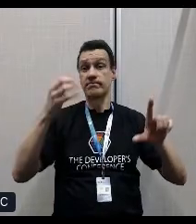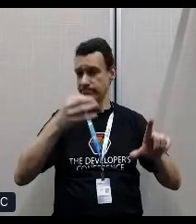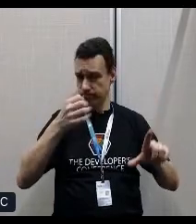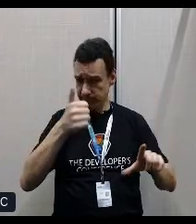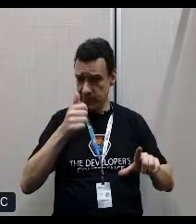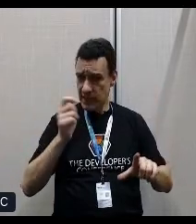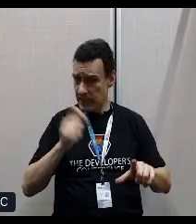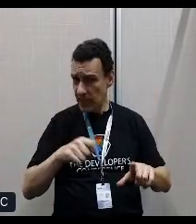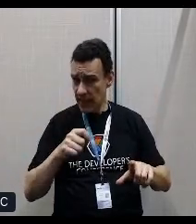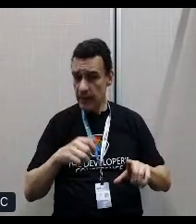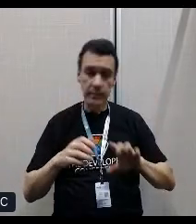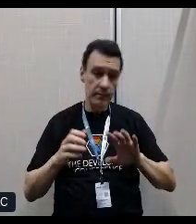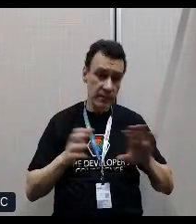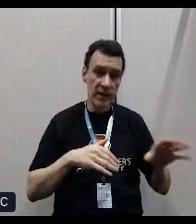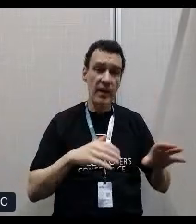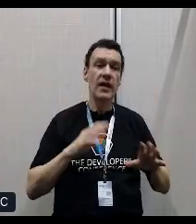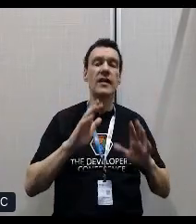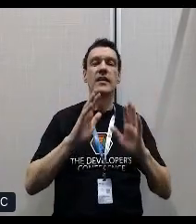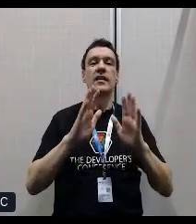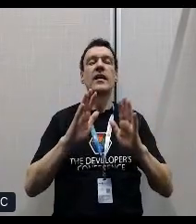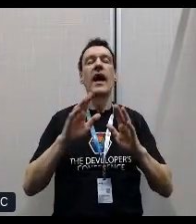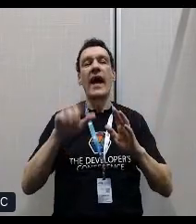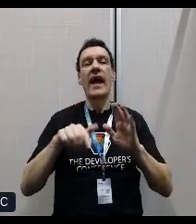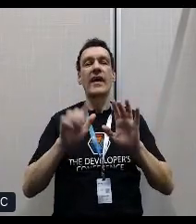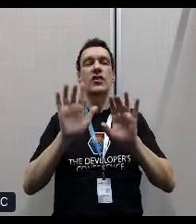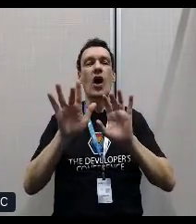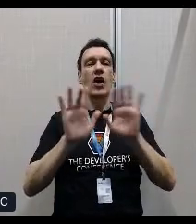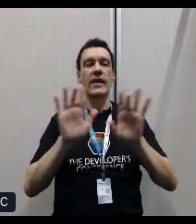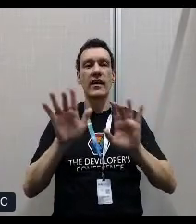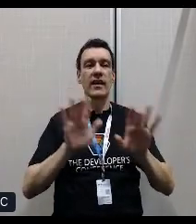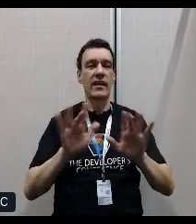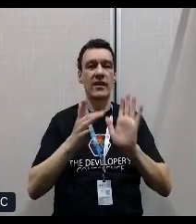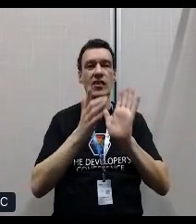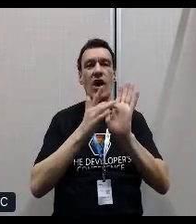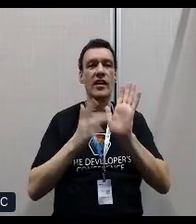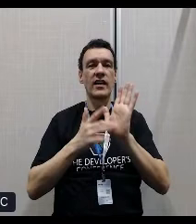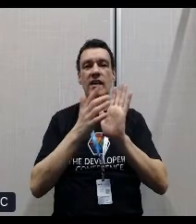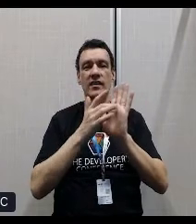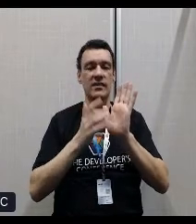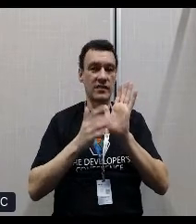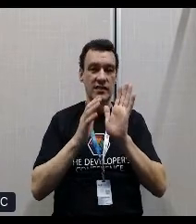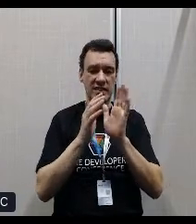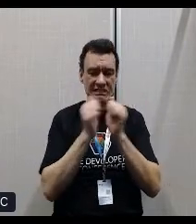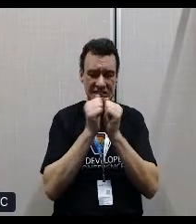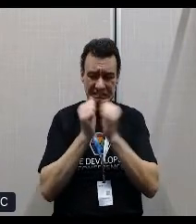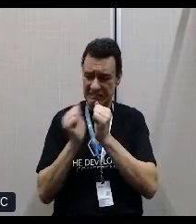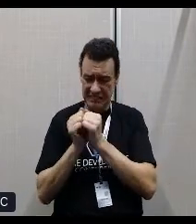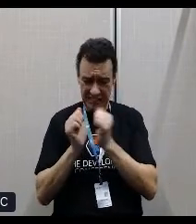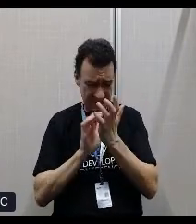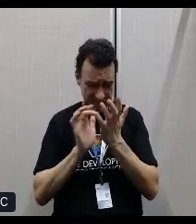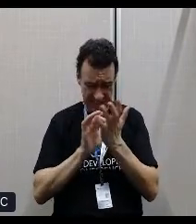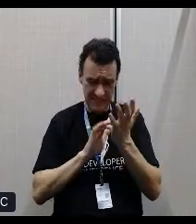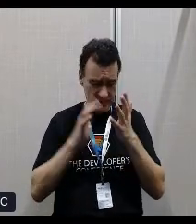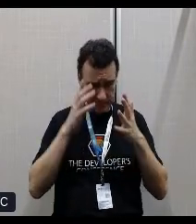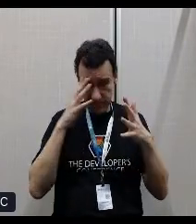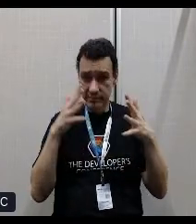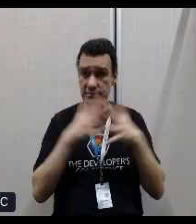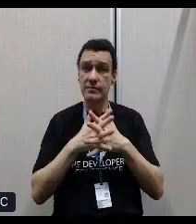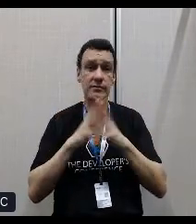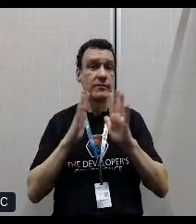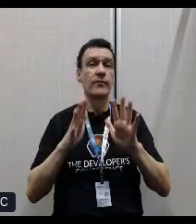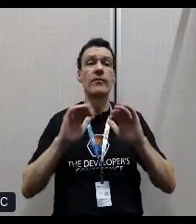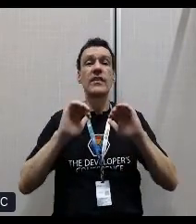de toque generosos, que são as interações são suficientes, dimensionadas e espaçadas. E isso a gente está falando basicamente em dispositivos